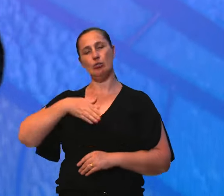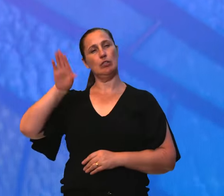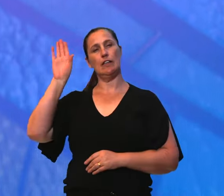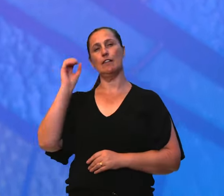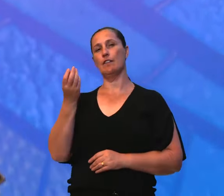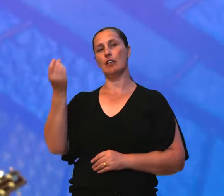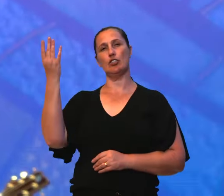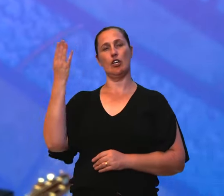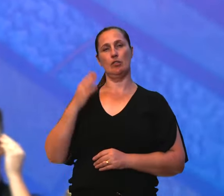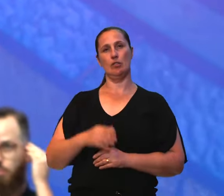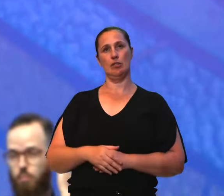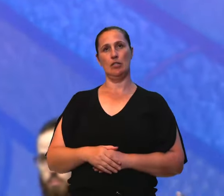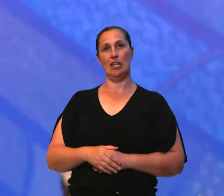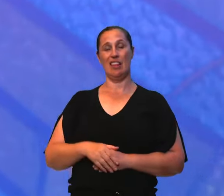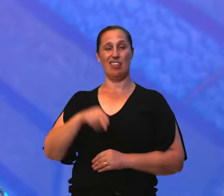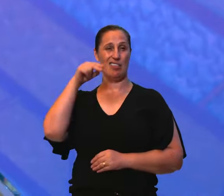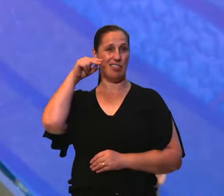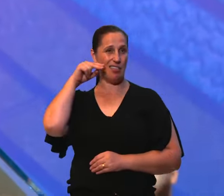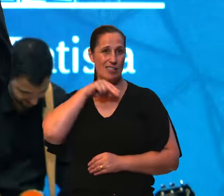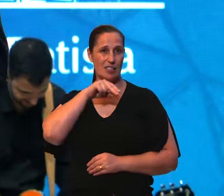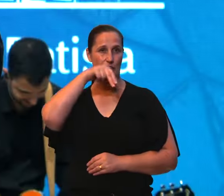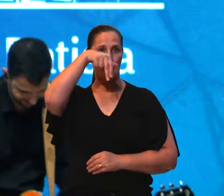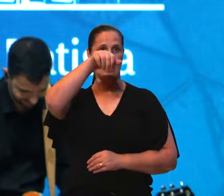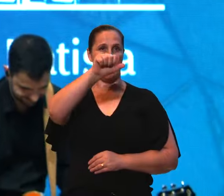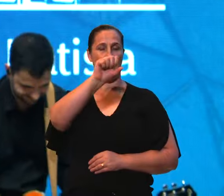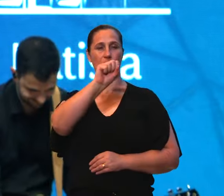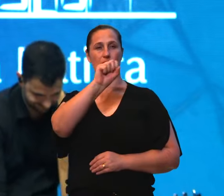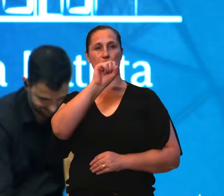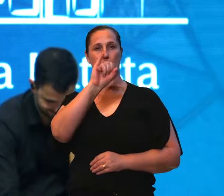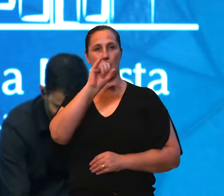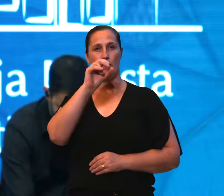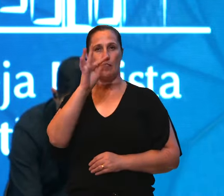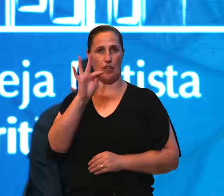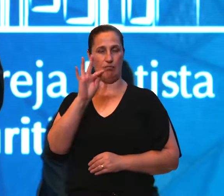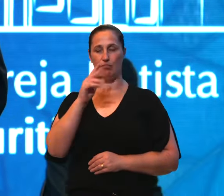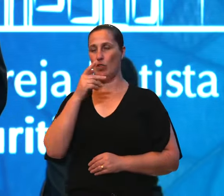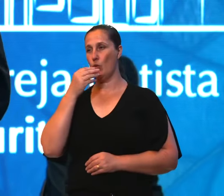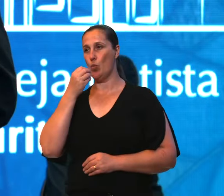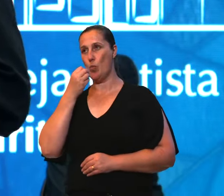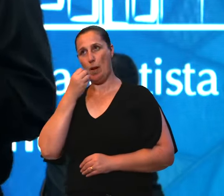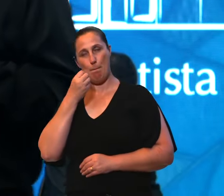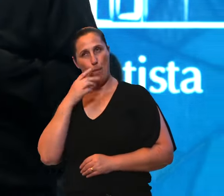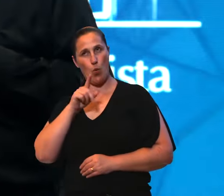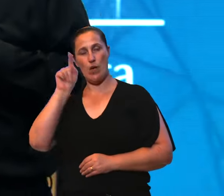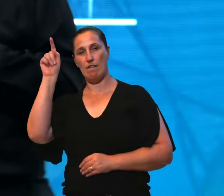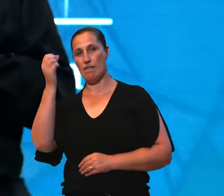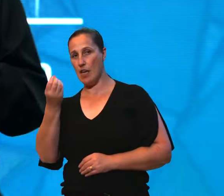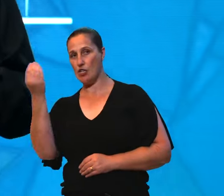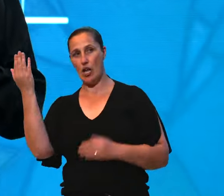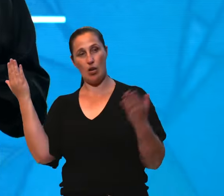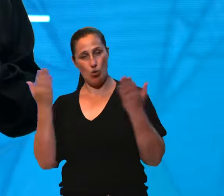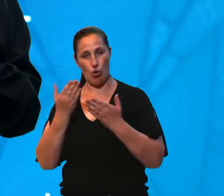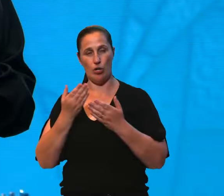seu sobrenome é nacife e não é bom ir lá agora então a gente não foi só fui uma vez mas como